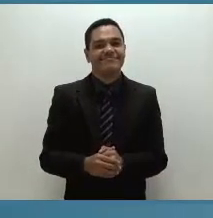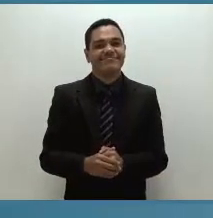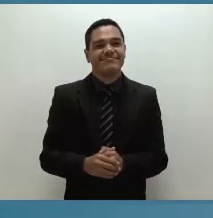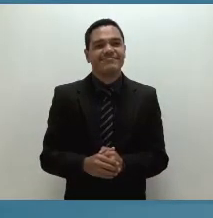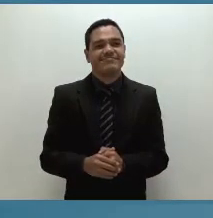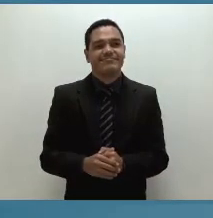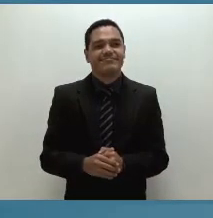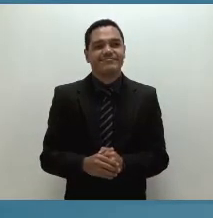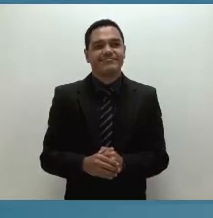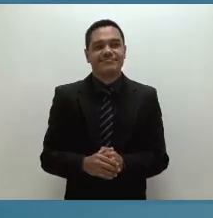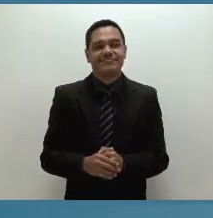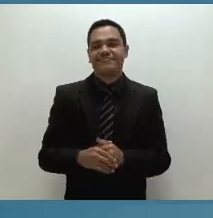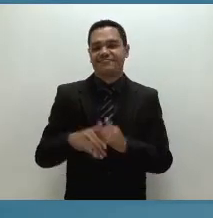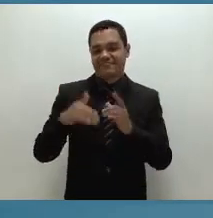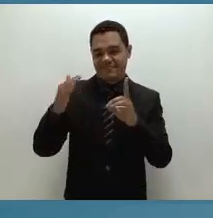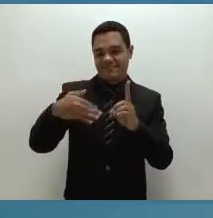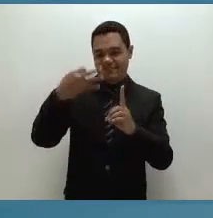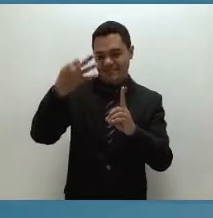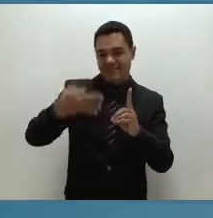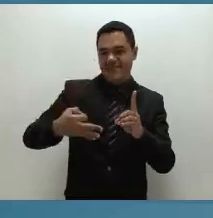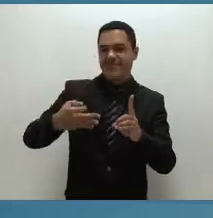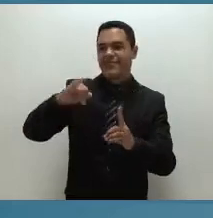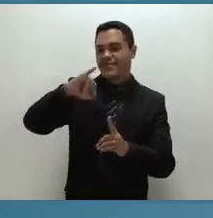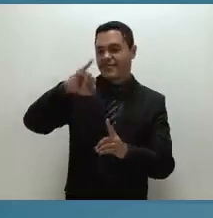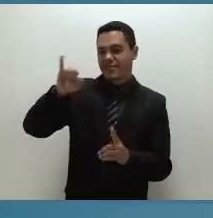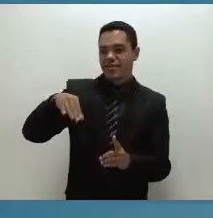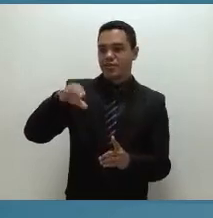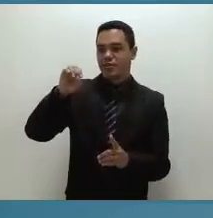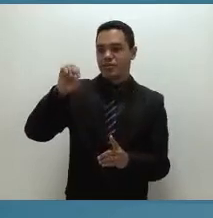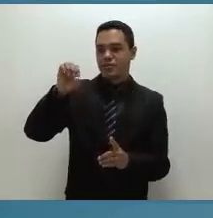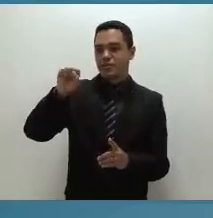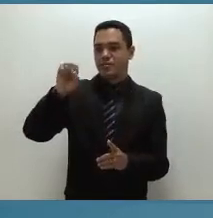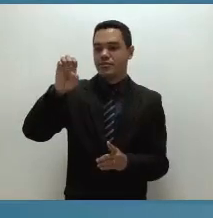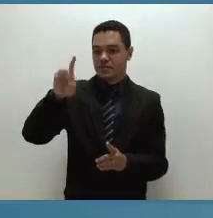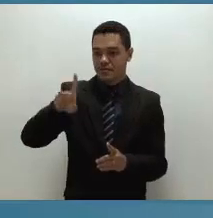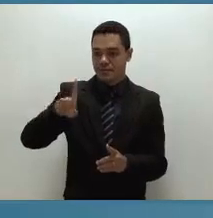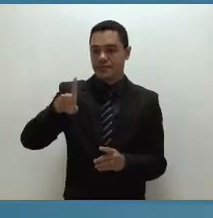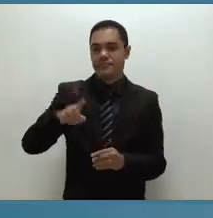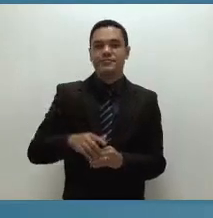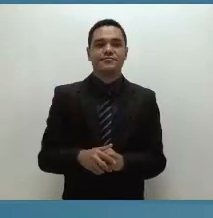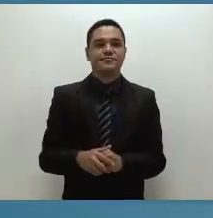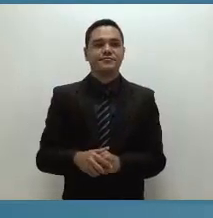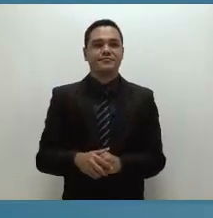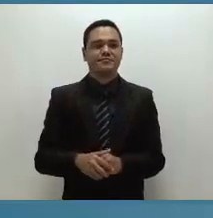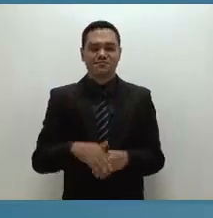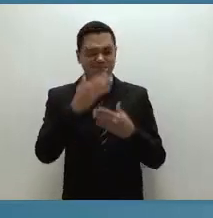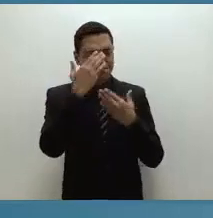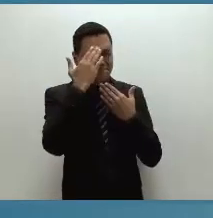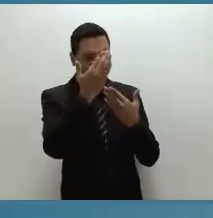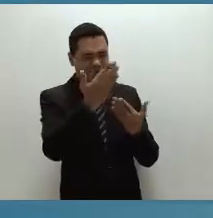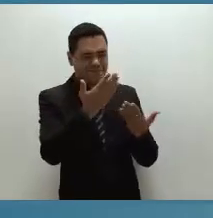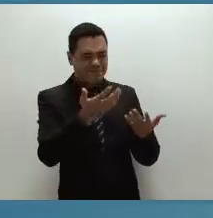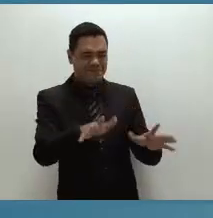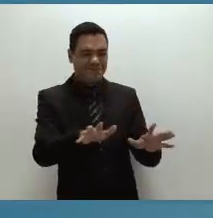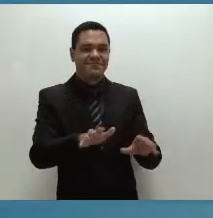Desembargador José Roberto Pinheiro Maia Bezerra Júnior. Senhora presidente, não.